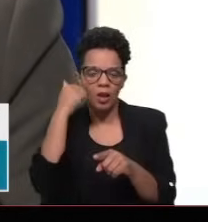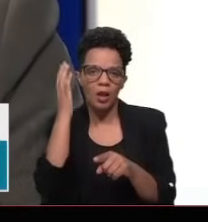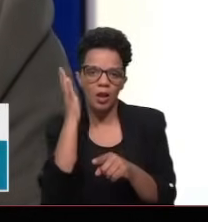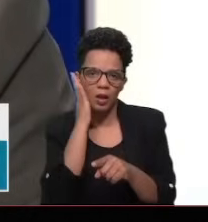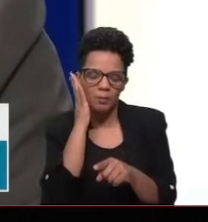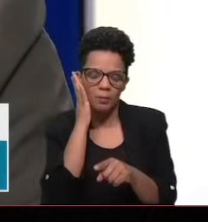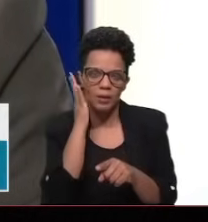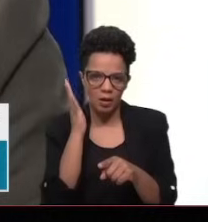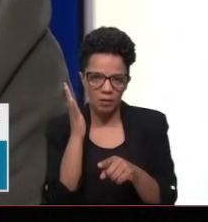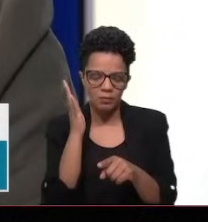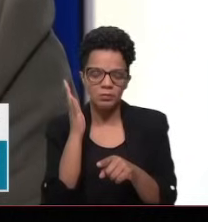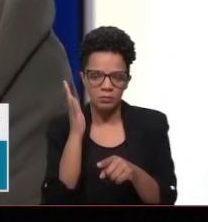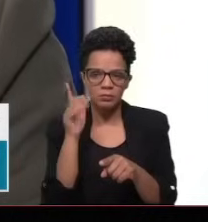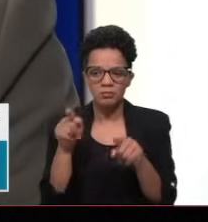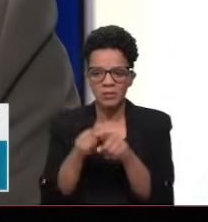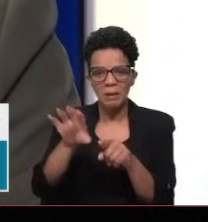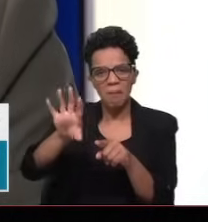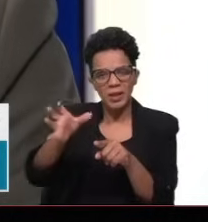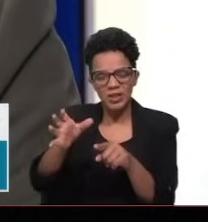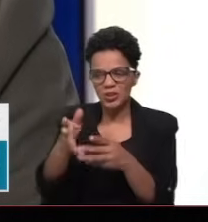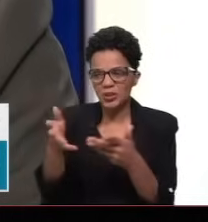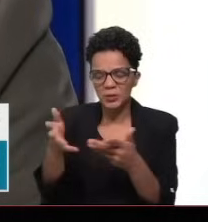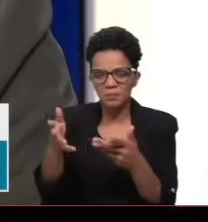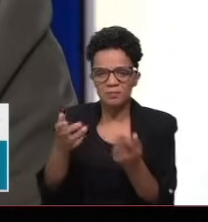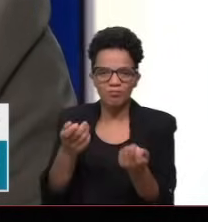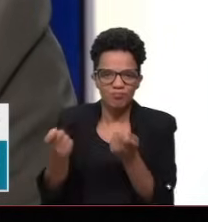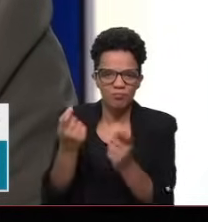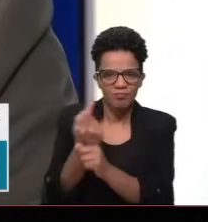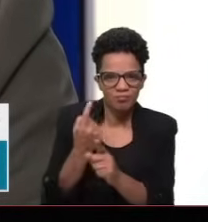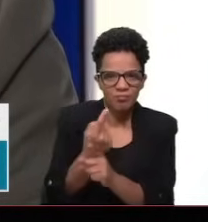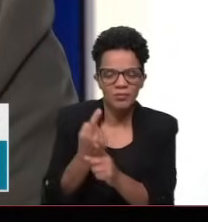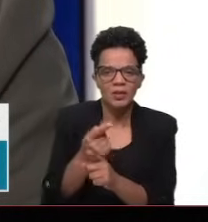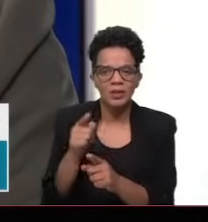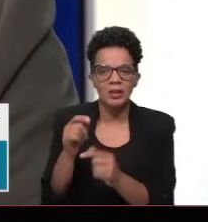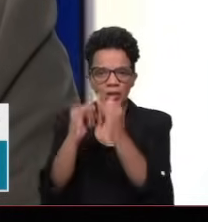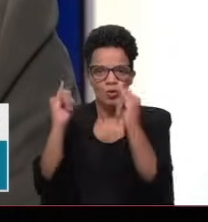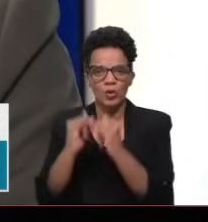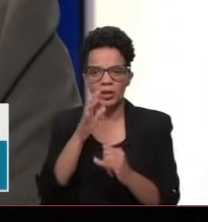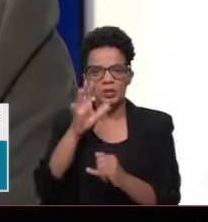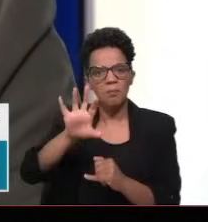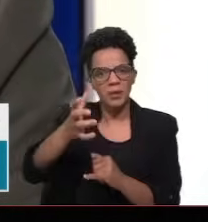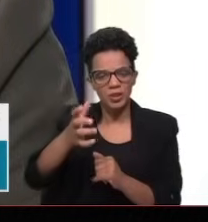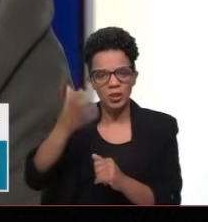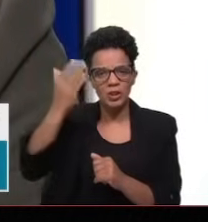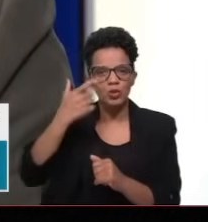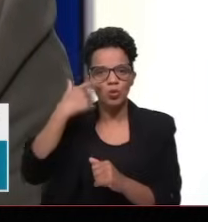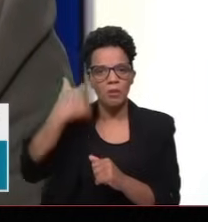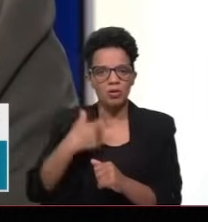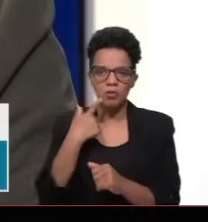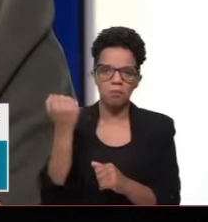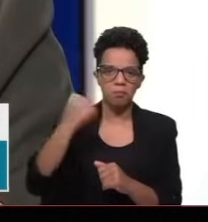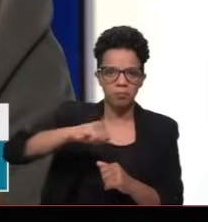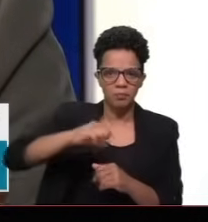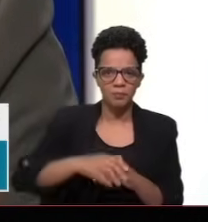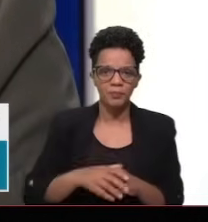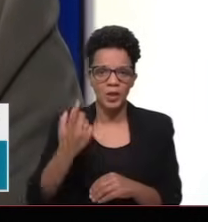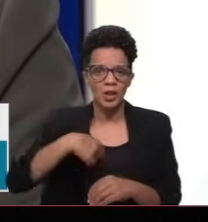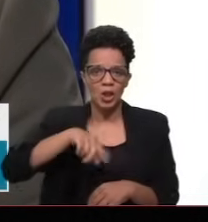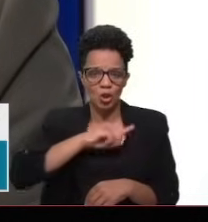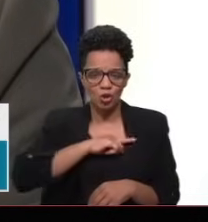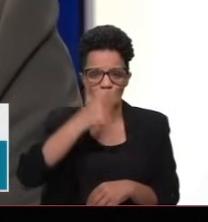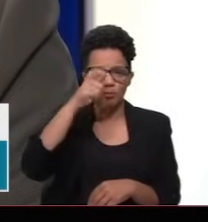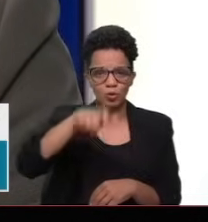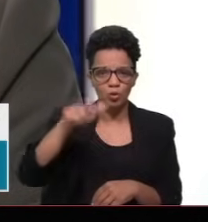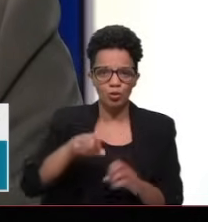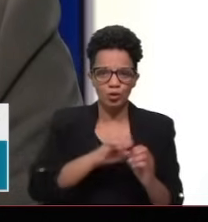contra qualquer e ou seja todas as organizações Nacional dizem que não é um país que cumpre os direitos humanos e nós estamos a recambiar Estas